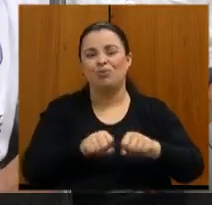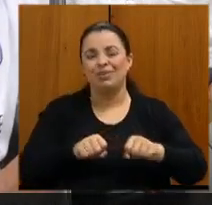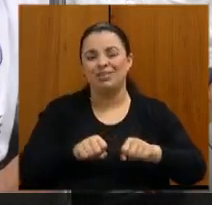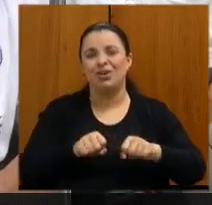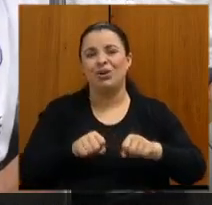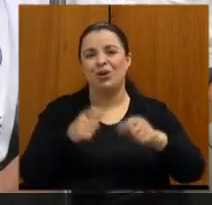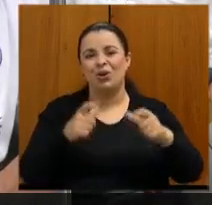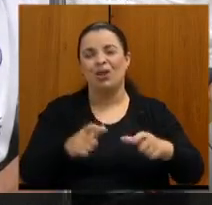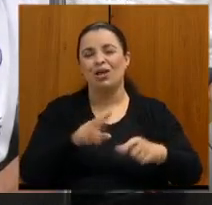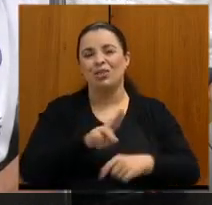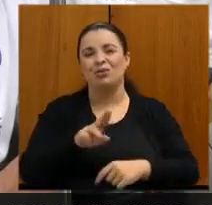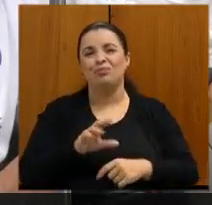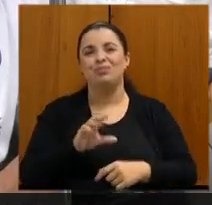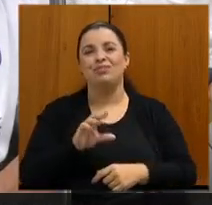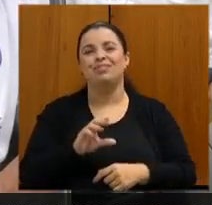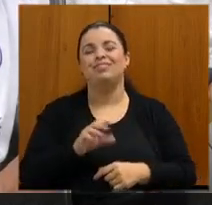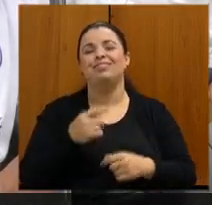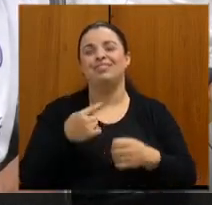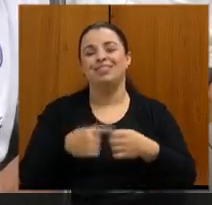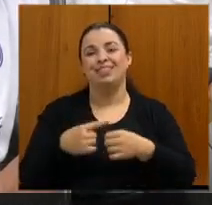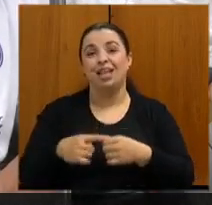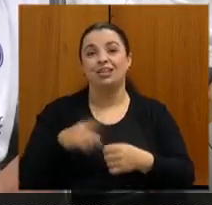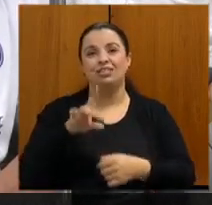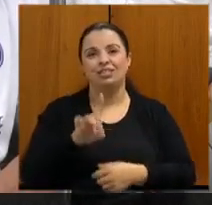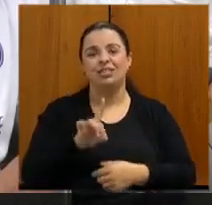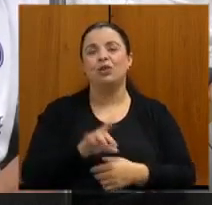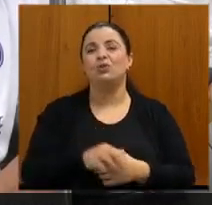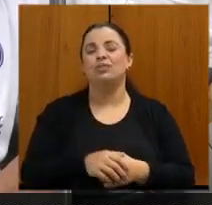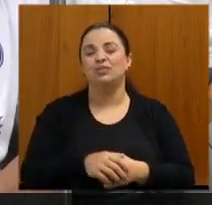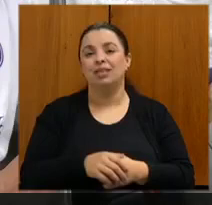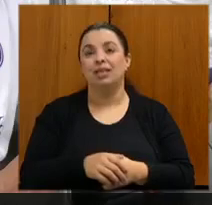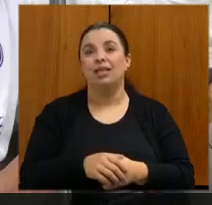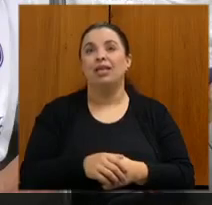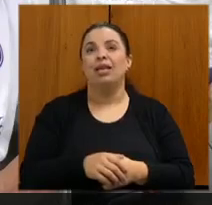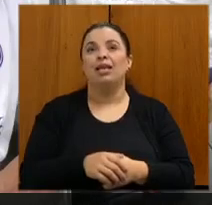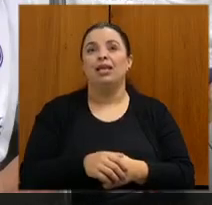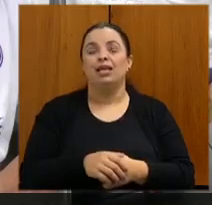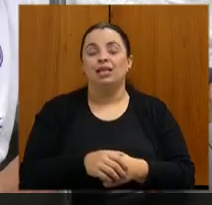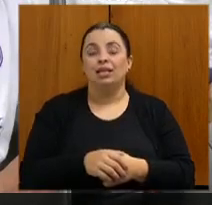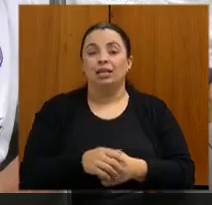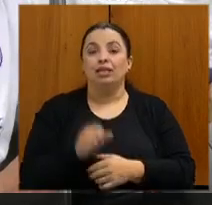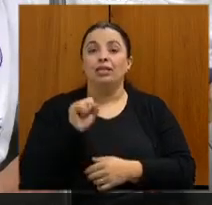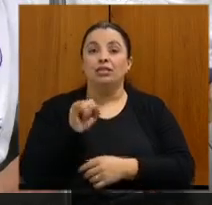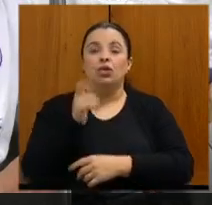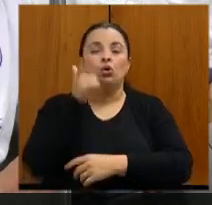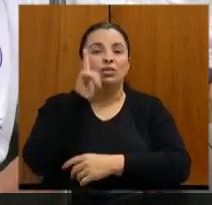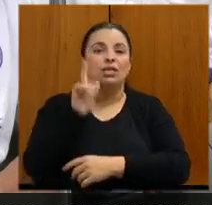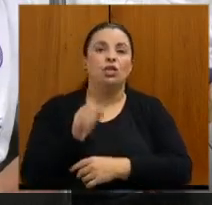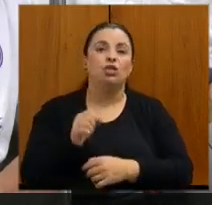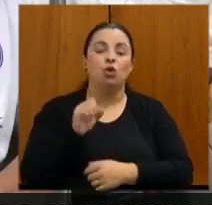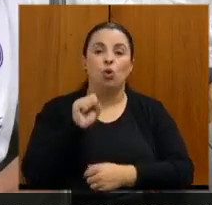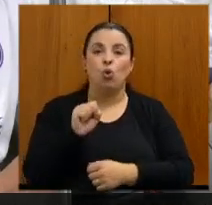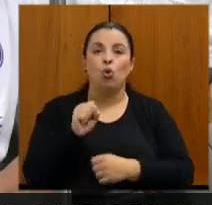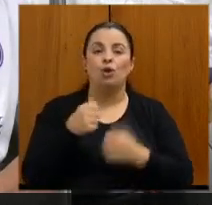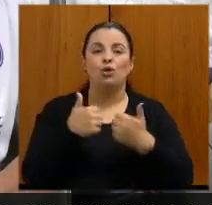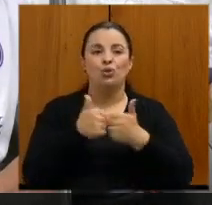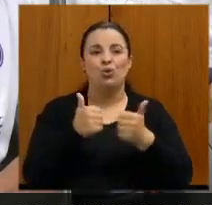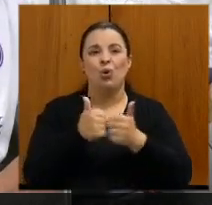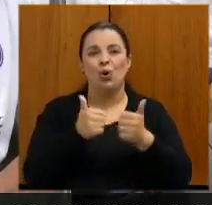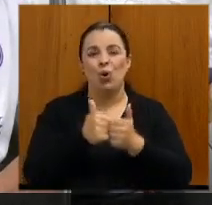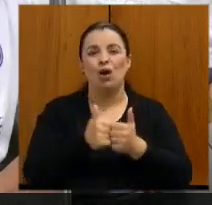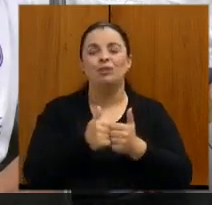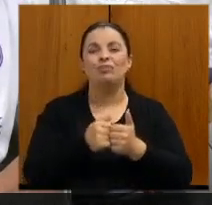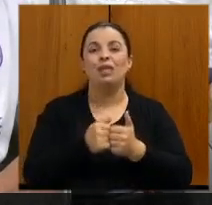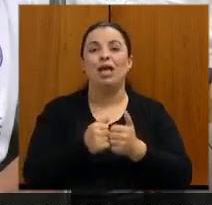o movimento que a gente faz e vem para BH e hoje se a gente conseguisse arrumar oito ônibus ia sair oito ônibus